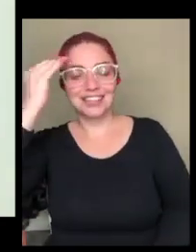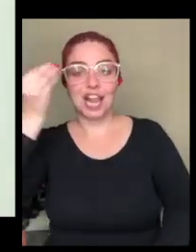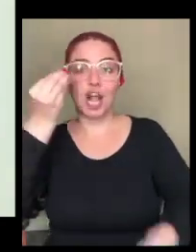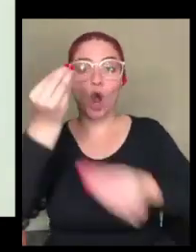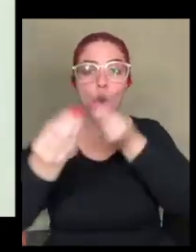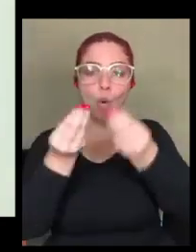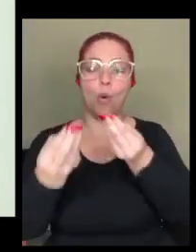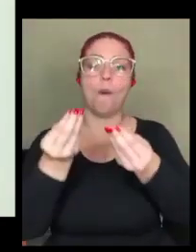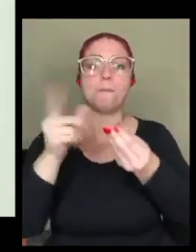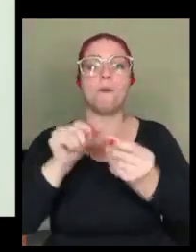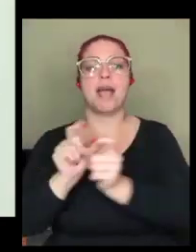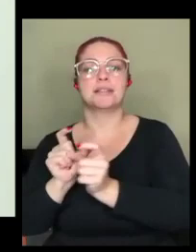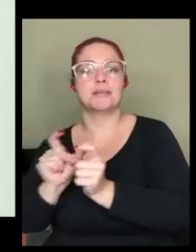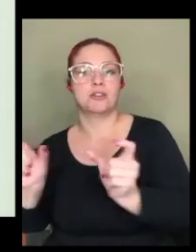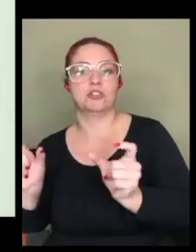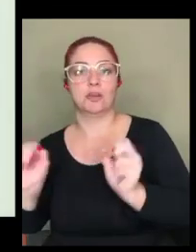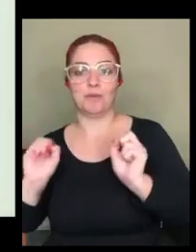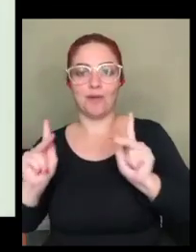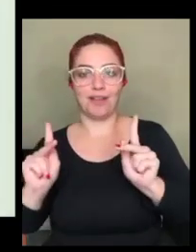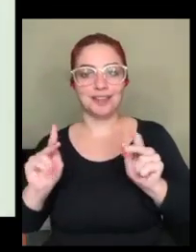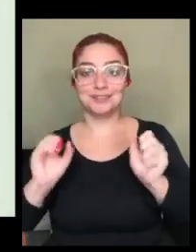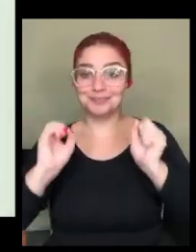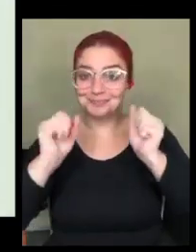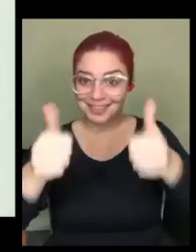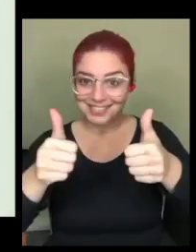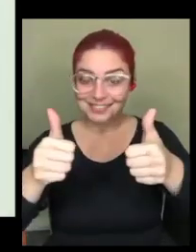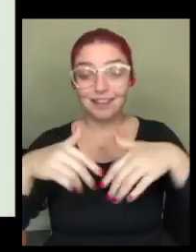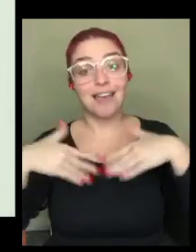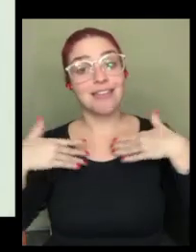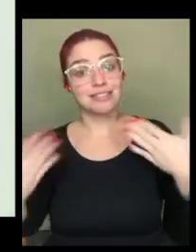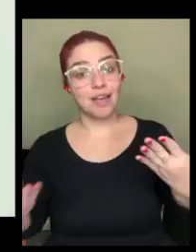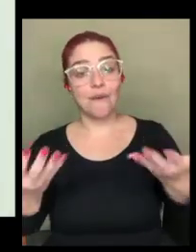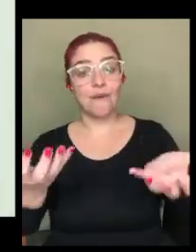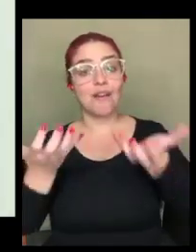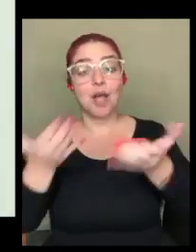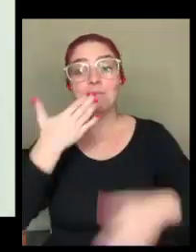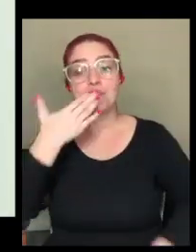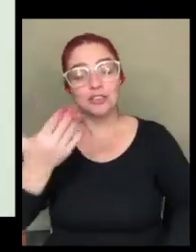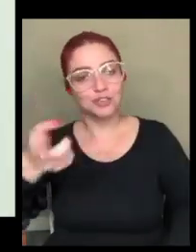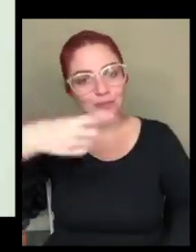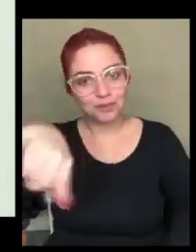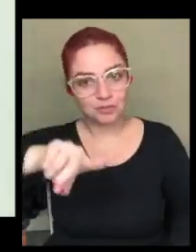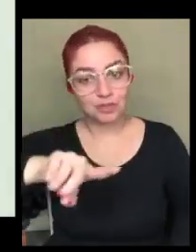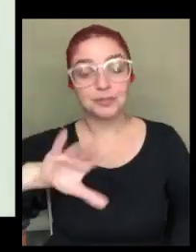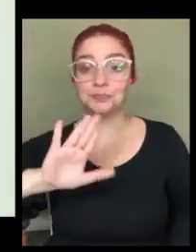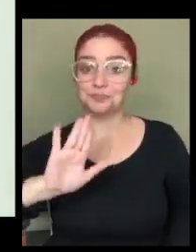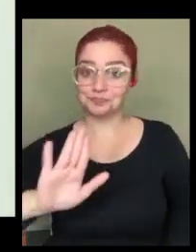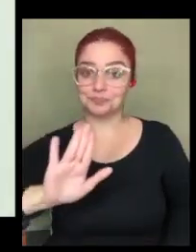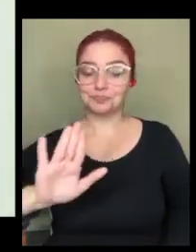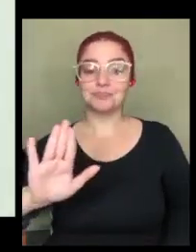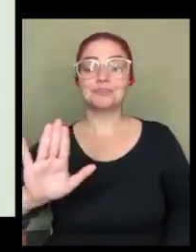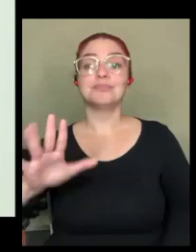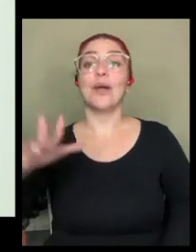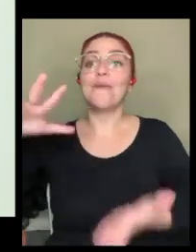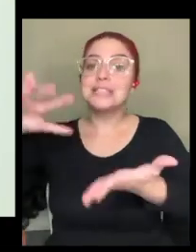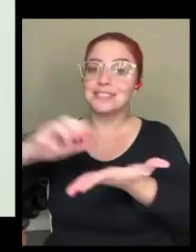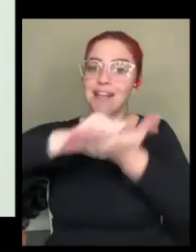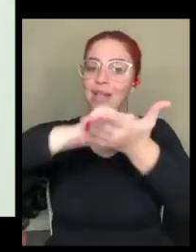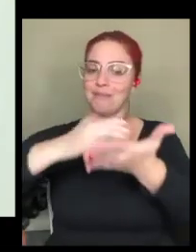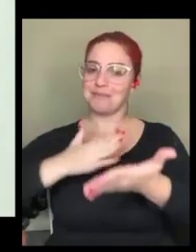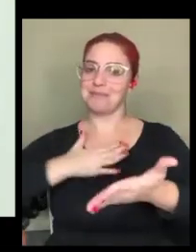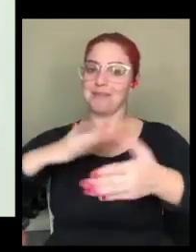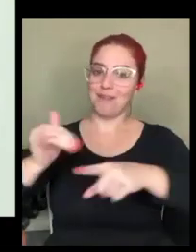gente descontrair um pouquinho pra tentar entender a expressão algébrica. Beleza? Então, gente, eu quero fazer um pedido agora pra vocês.